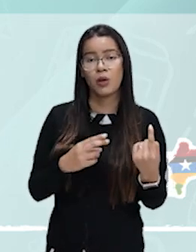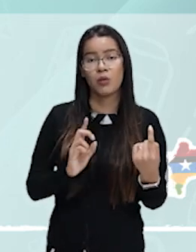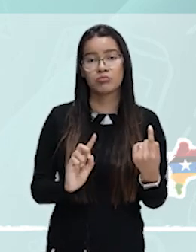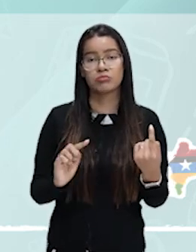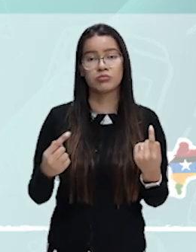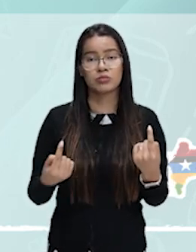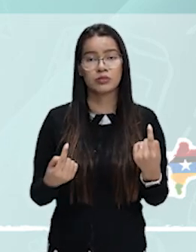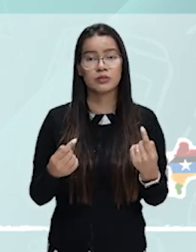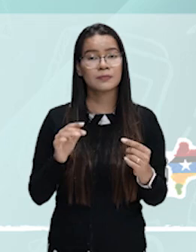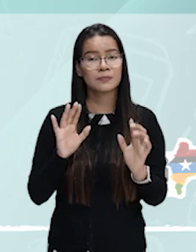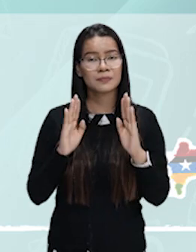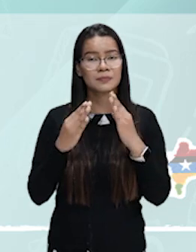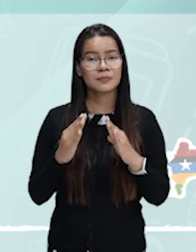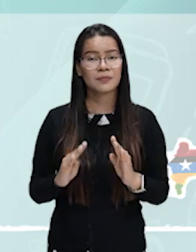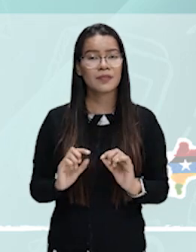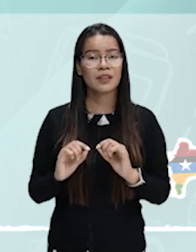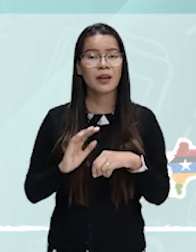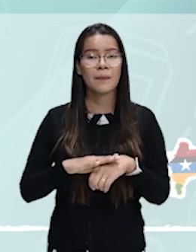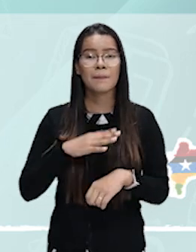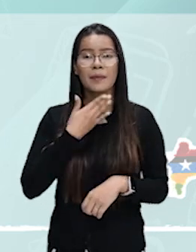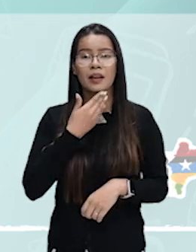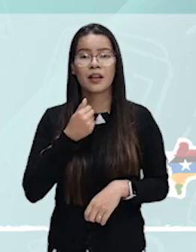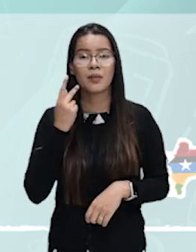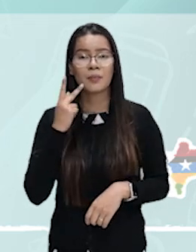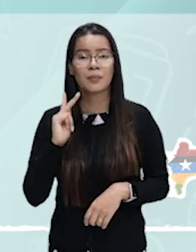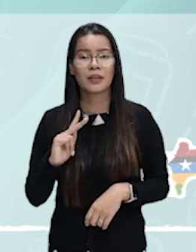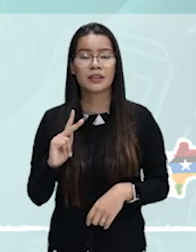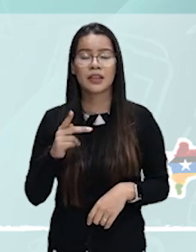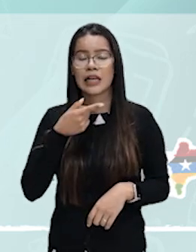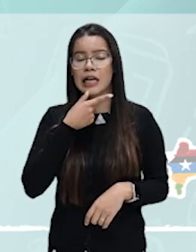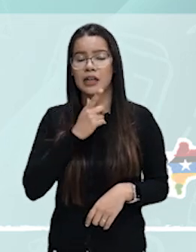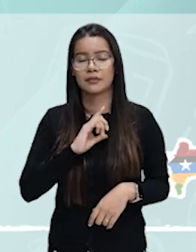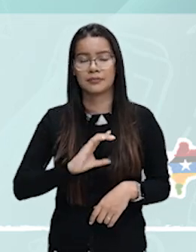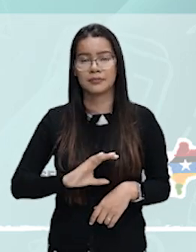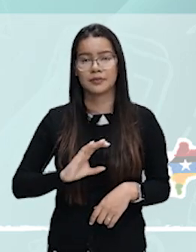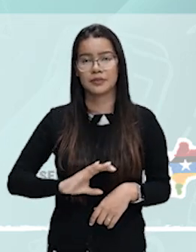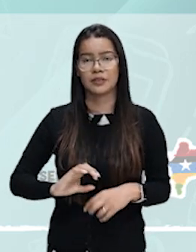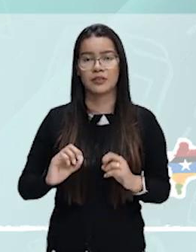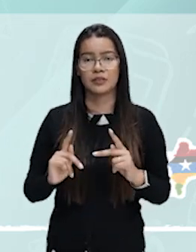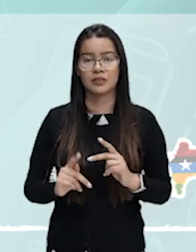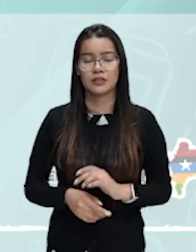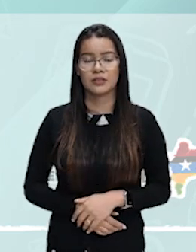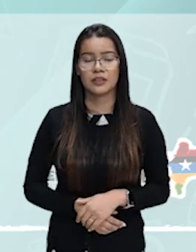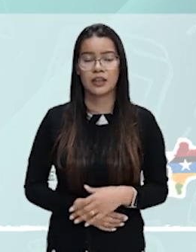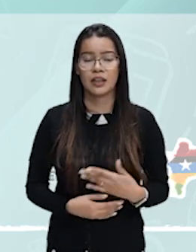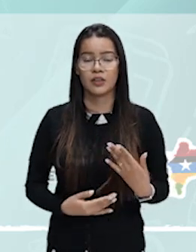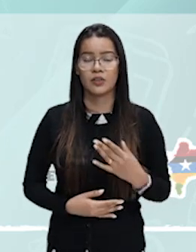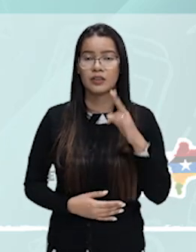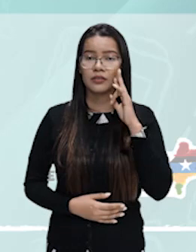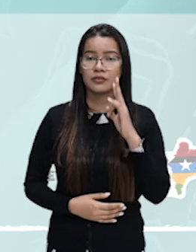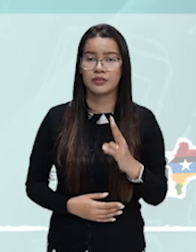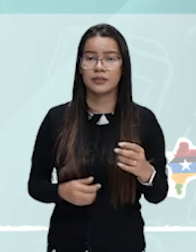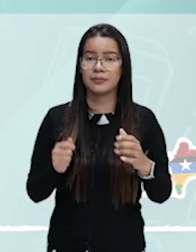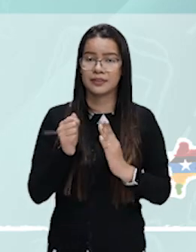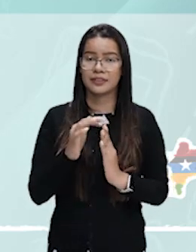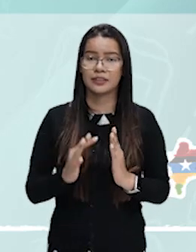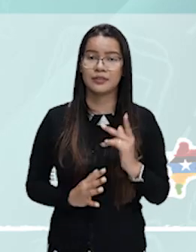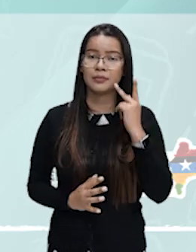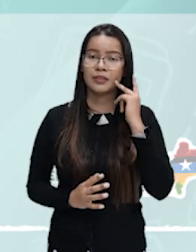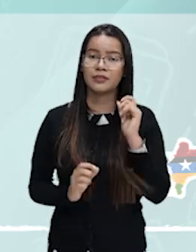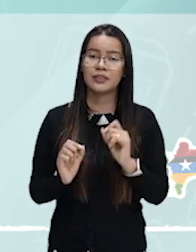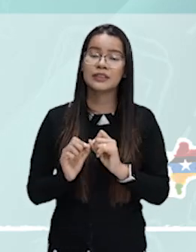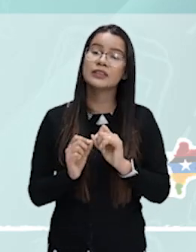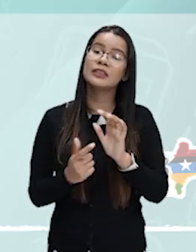de outra, considerando o que é mais apropriado para a língua portuguesa. Vamos ver agora alguns exercícios para fazer